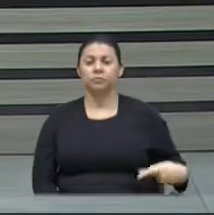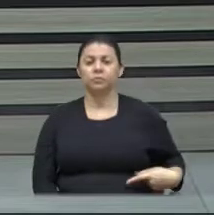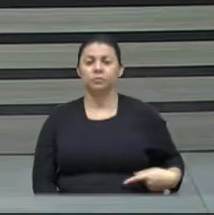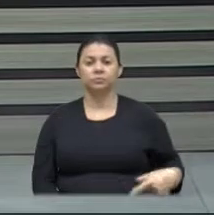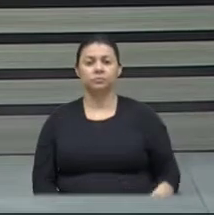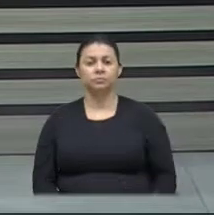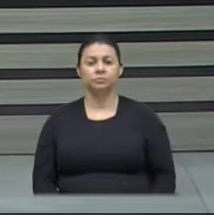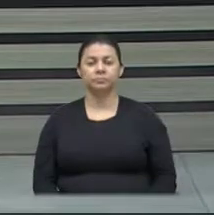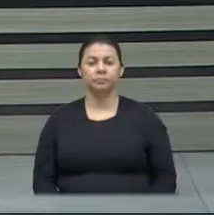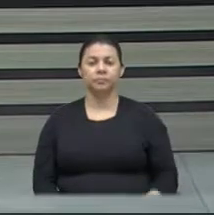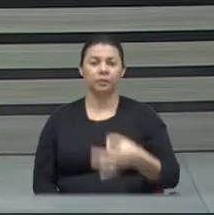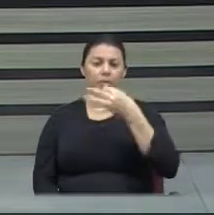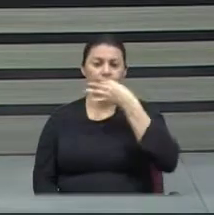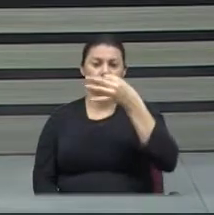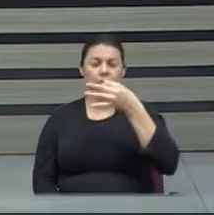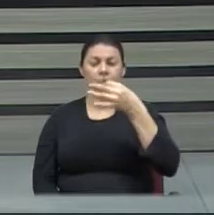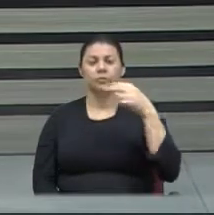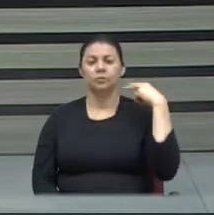de